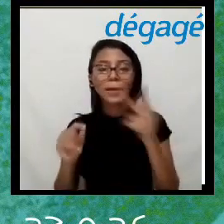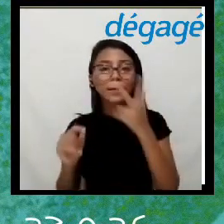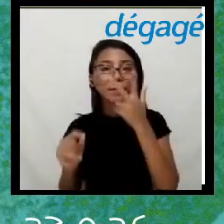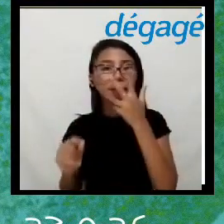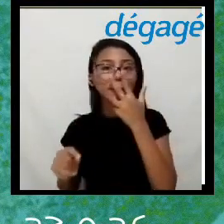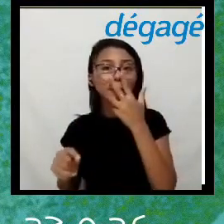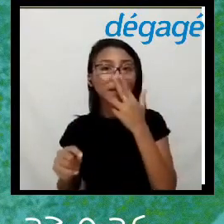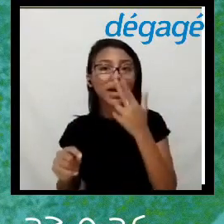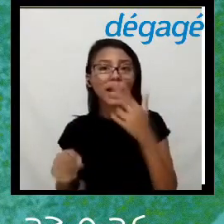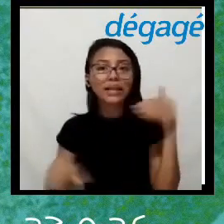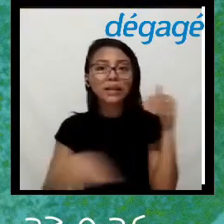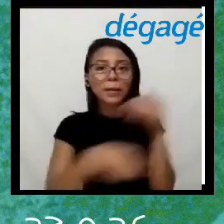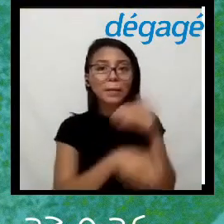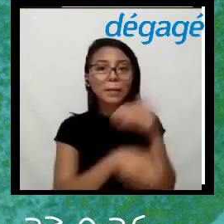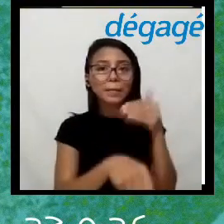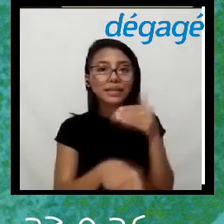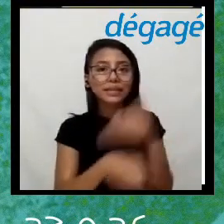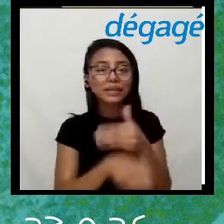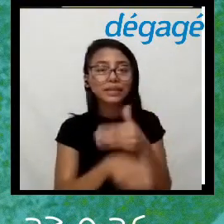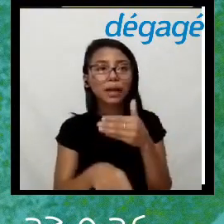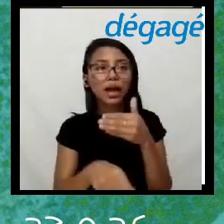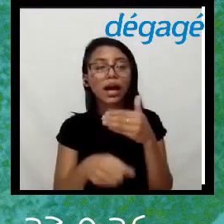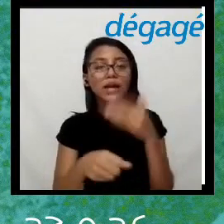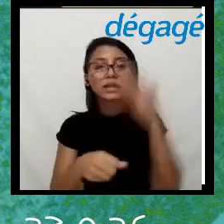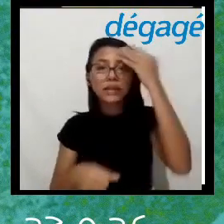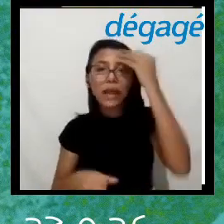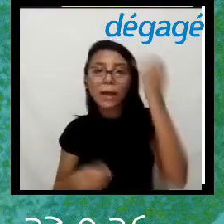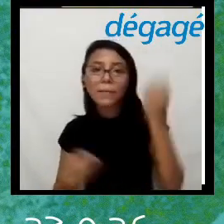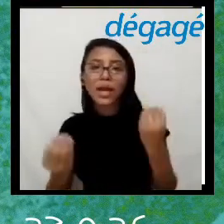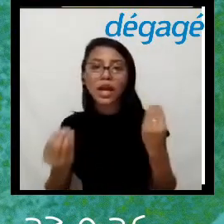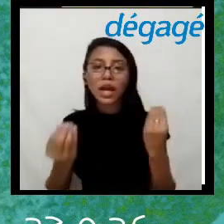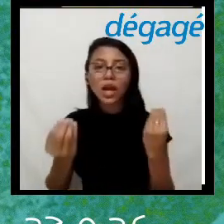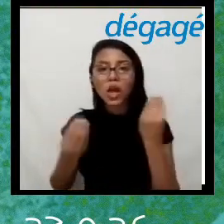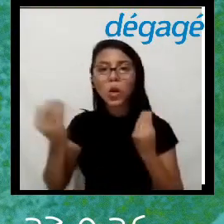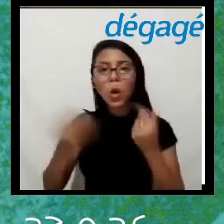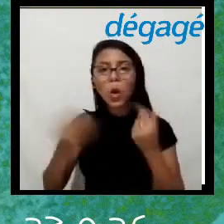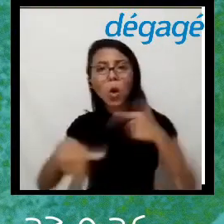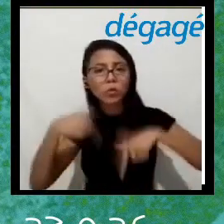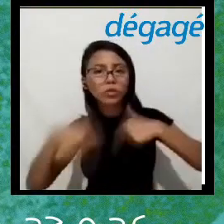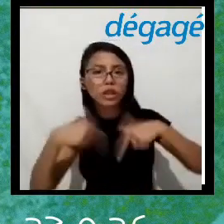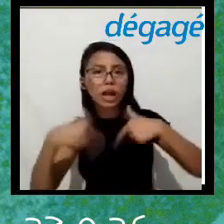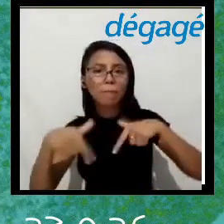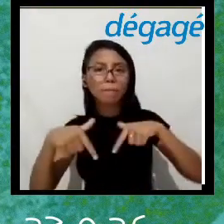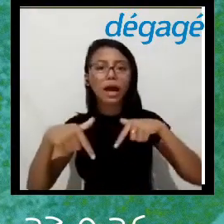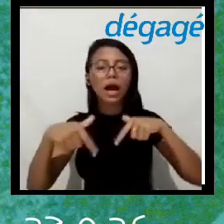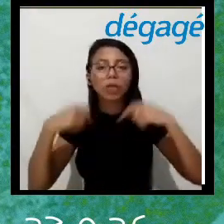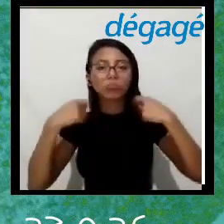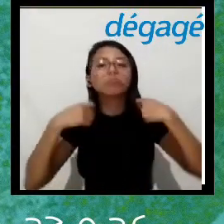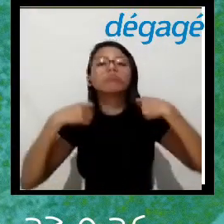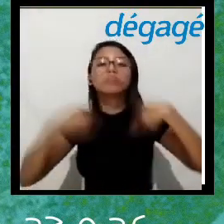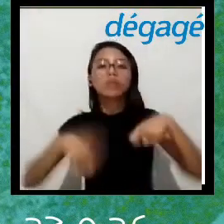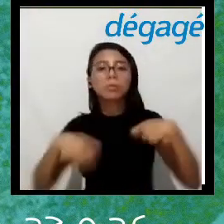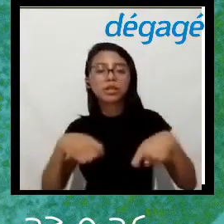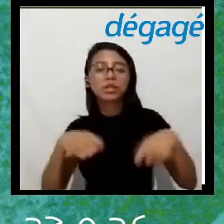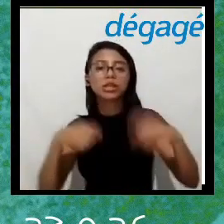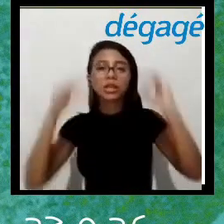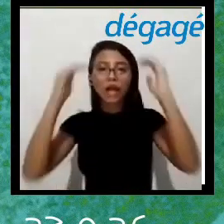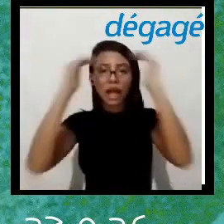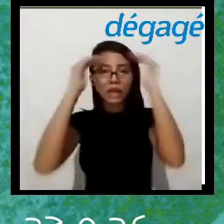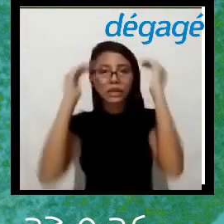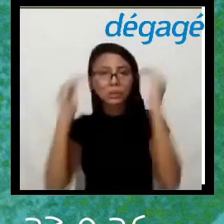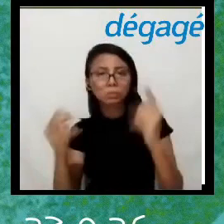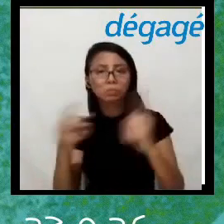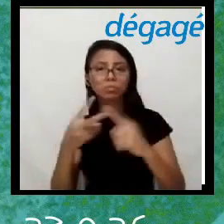os seus modos de trabalhar, sempre partindo dos pressupostos como respeito, como afeto e como ética.